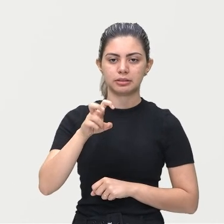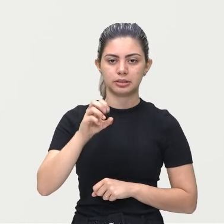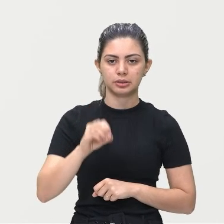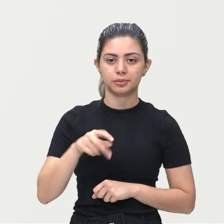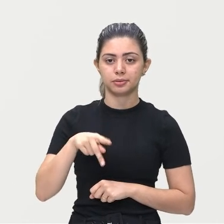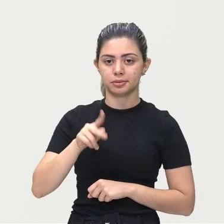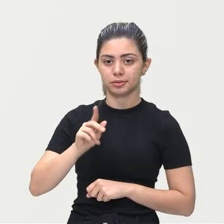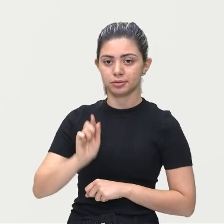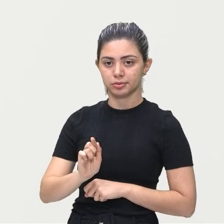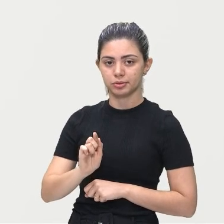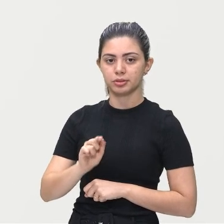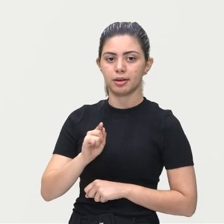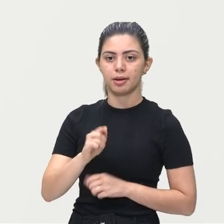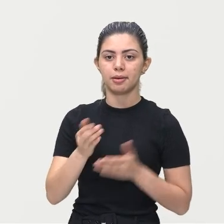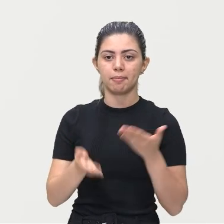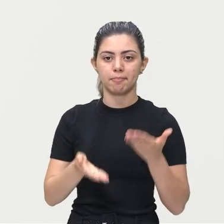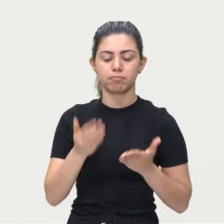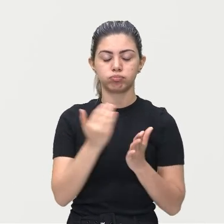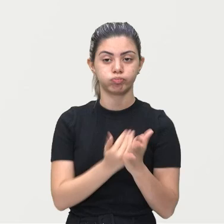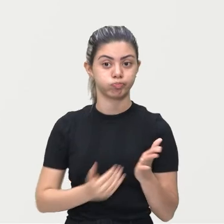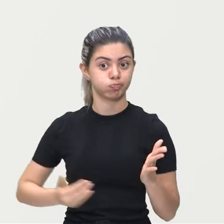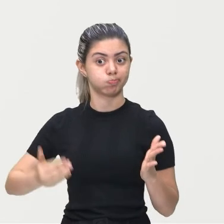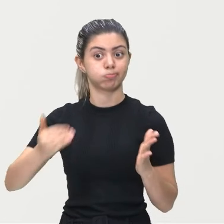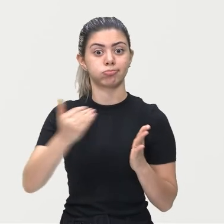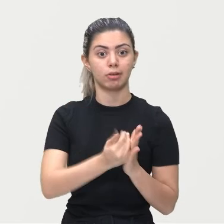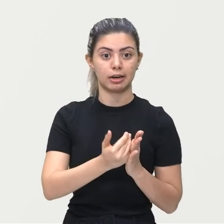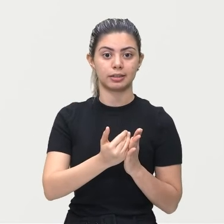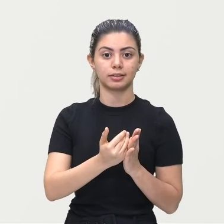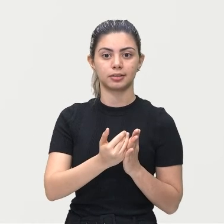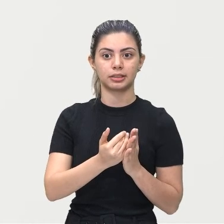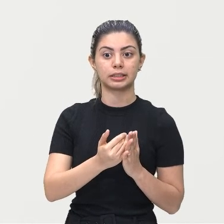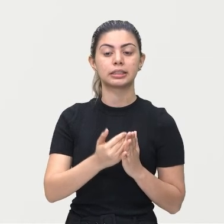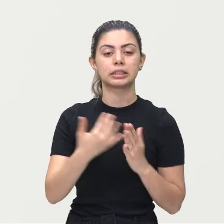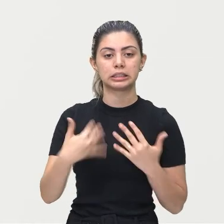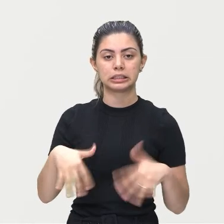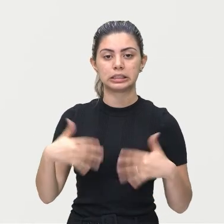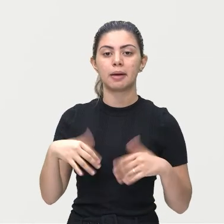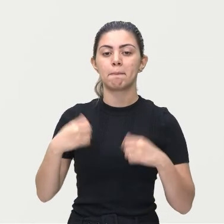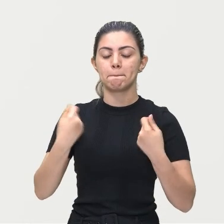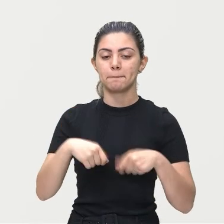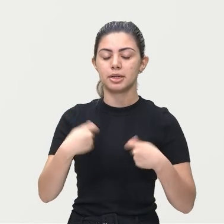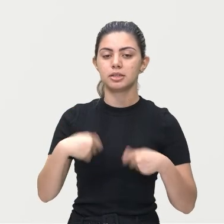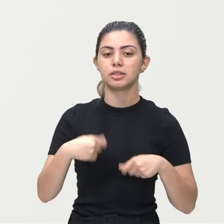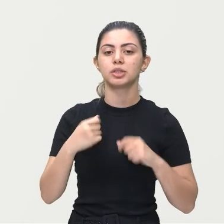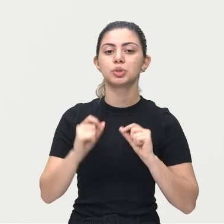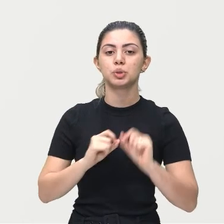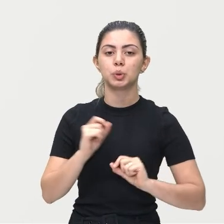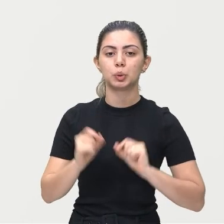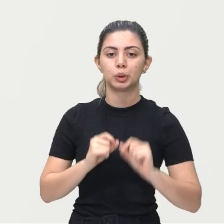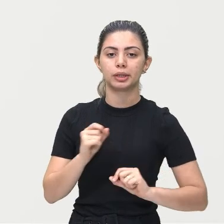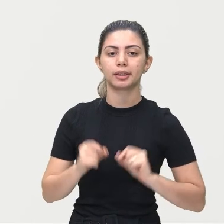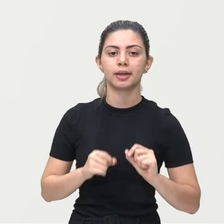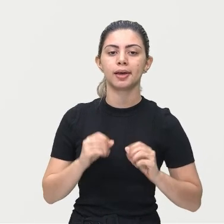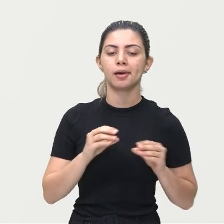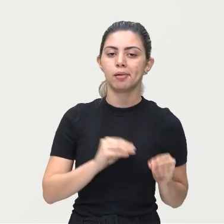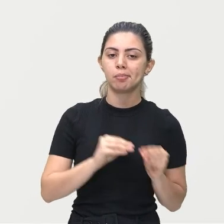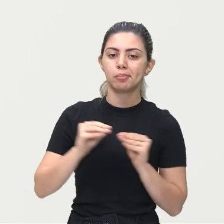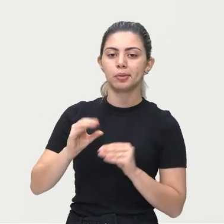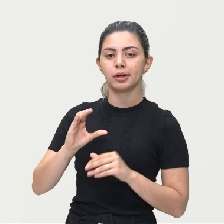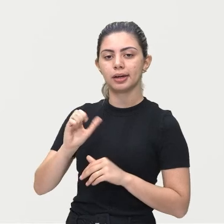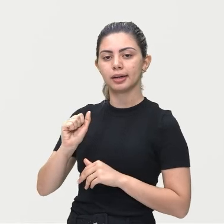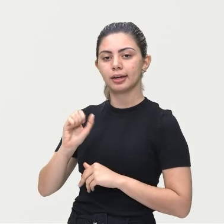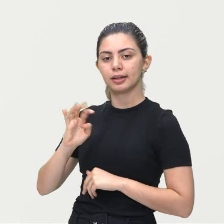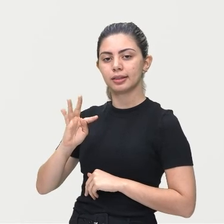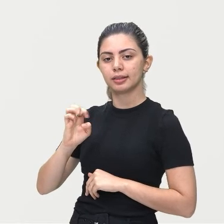3,150 quilogramas mais pesado, olha só, e precisou mudar de categoria. Quanto ele